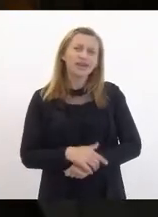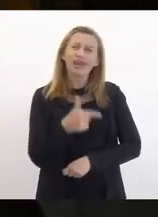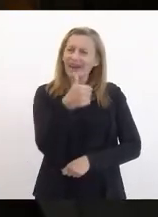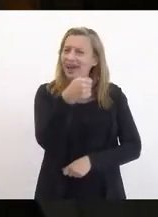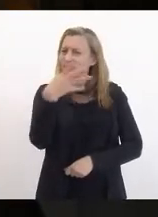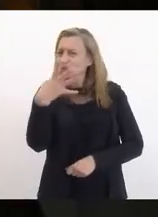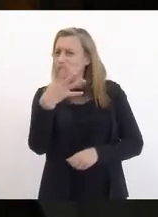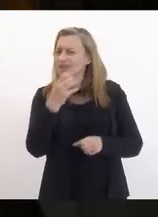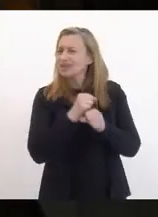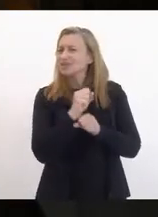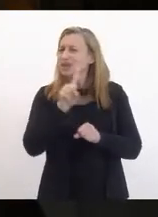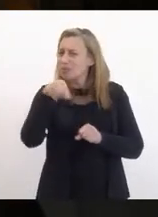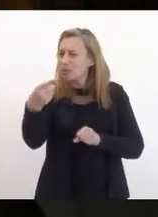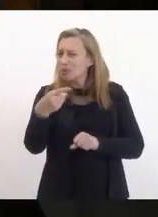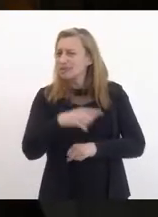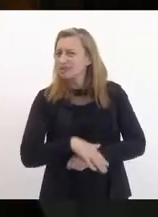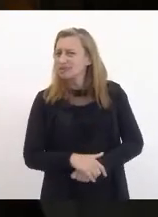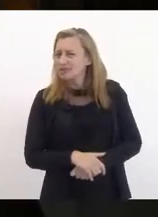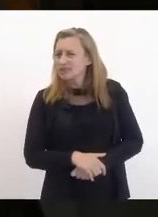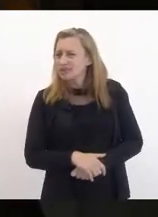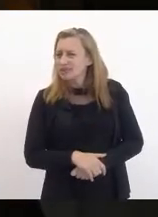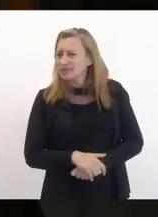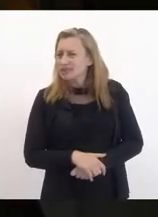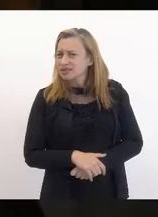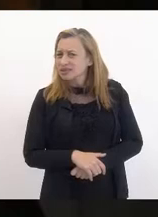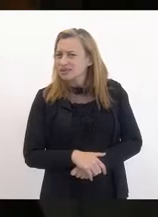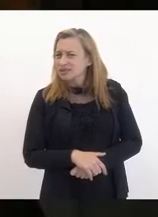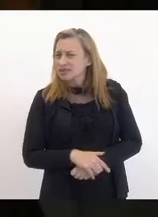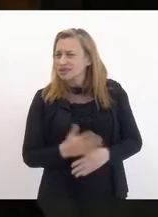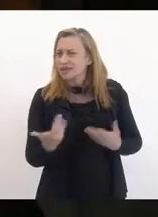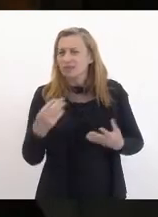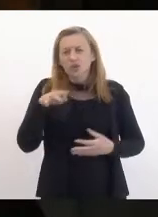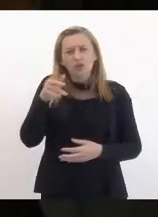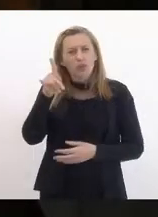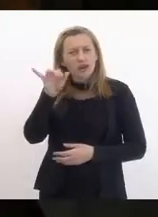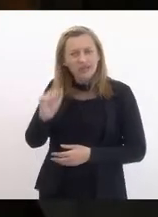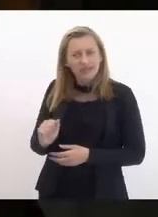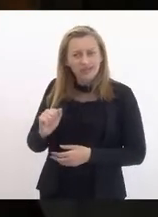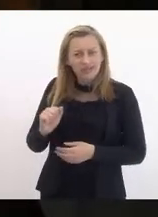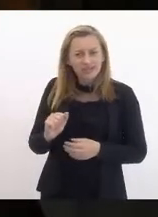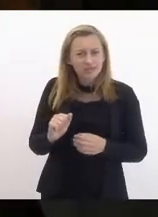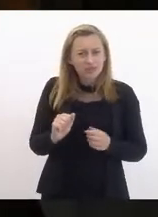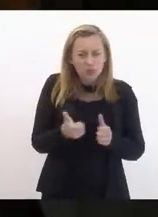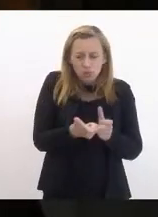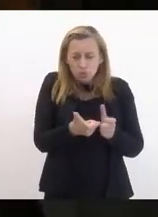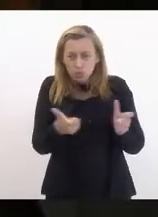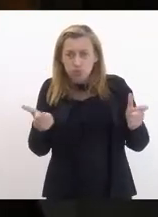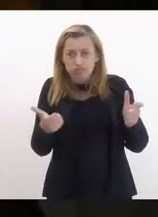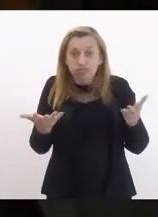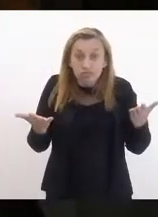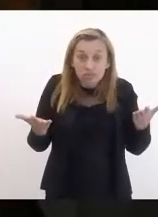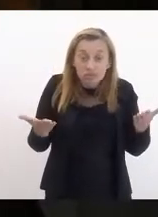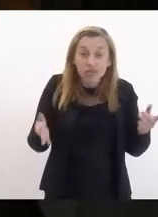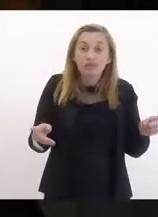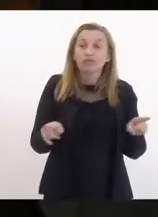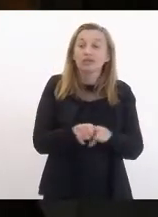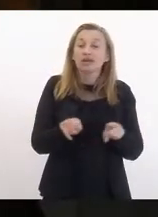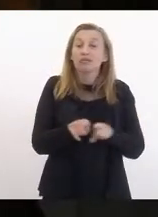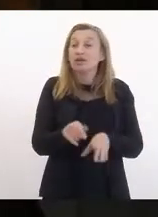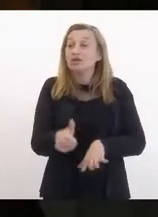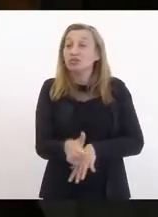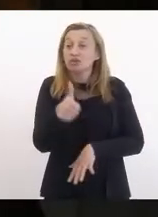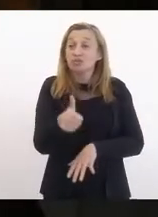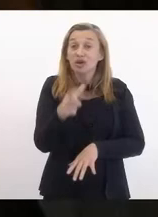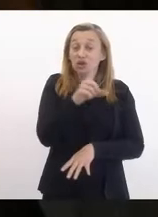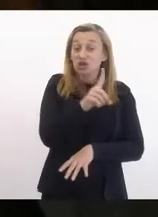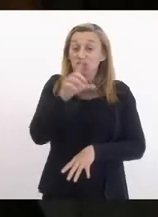14 anos depois, com a conurbação metropolitana violentíssima e também dos primeiros